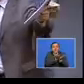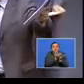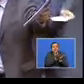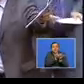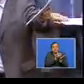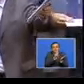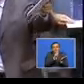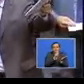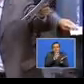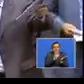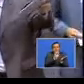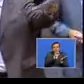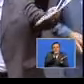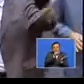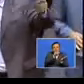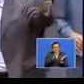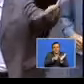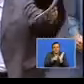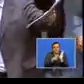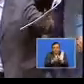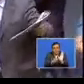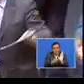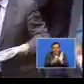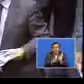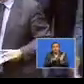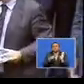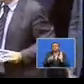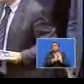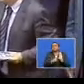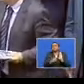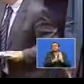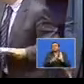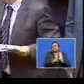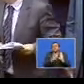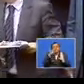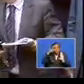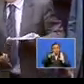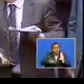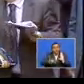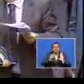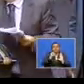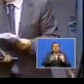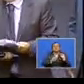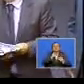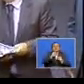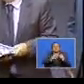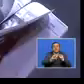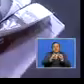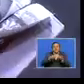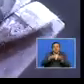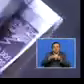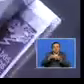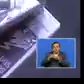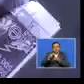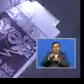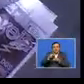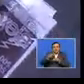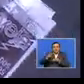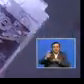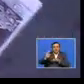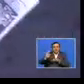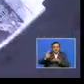acusando, mais uma vez, o PT. Mas, diferentemente da Carta Capital, traz toda a